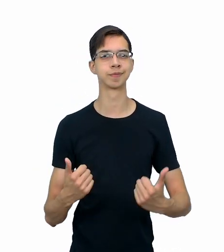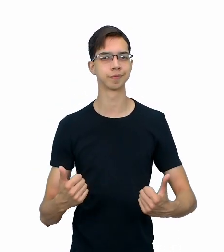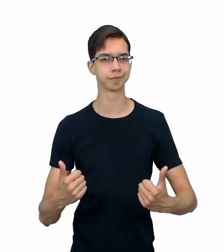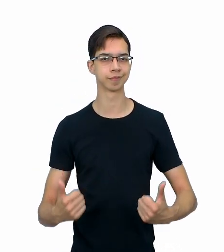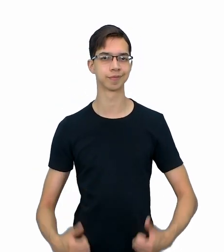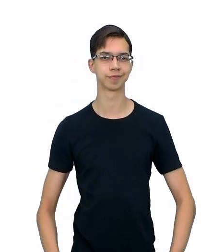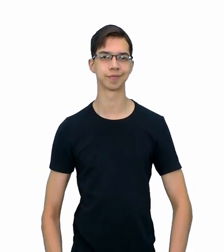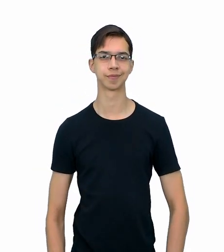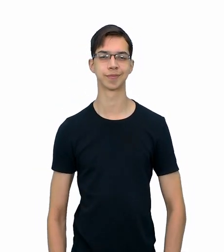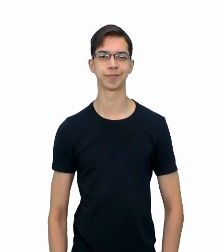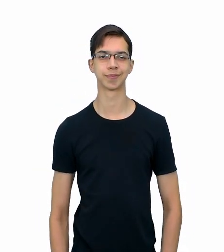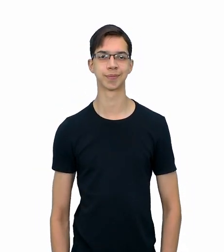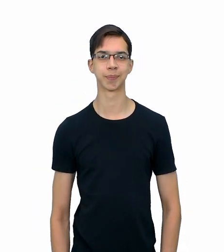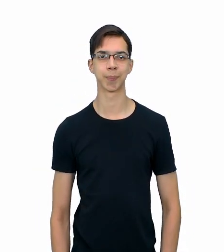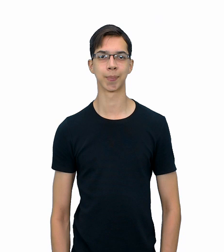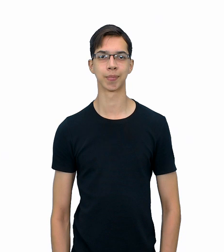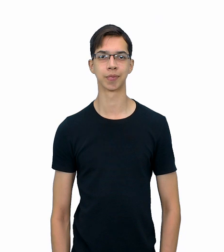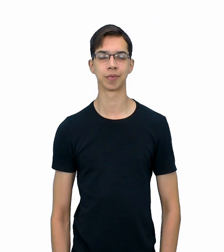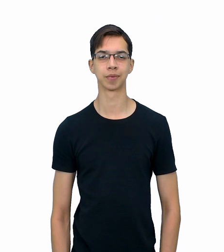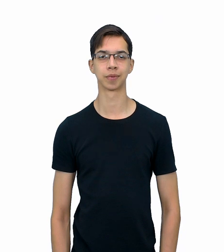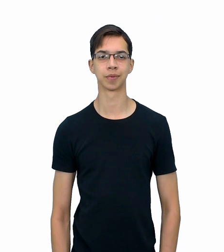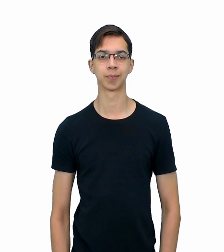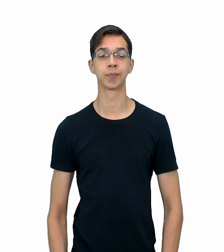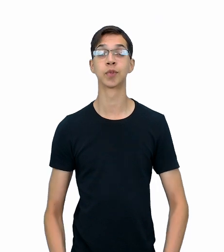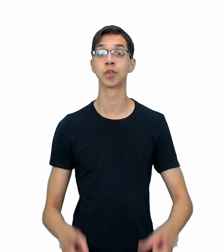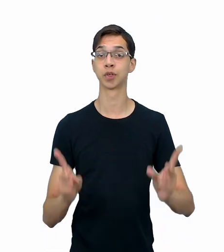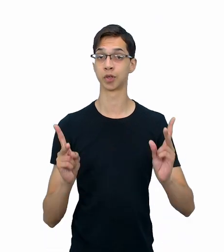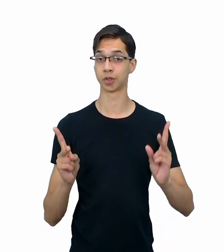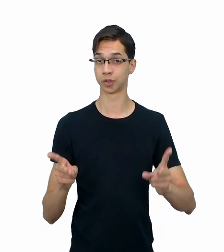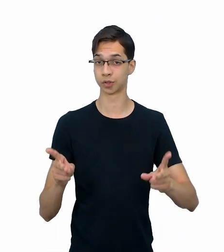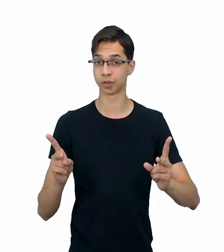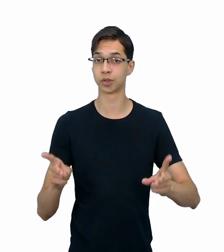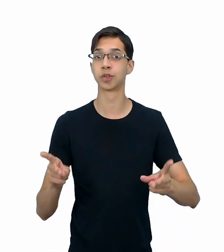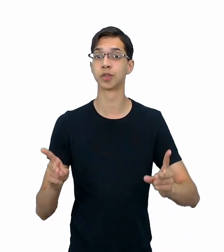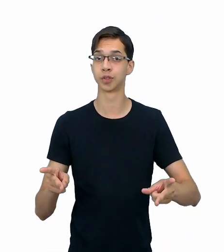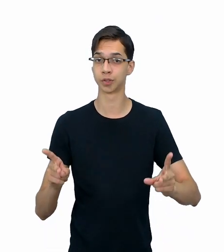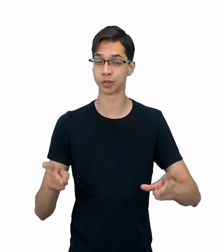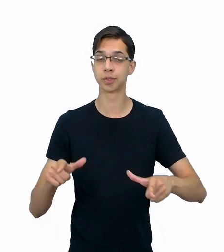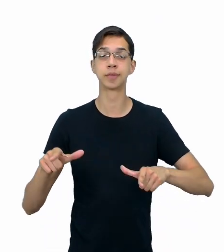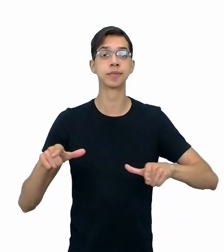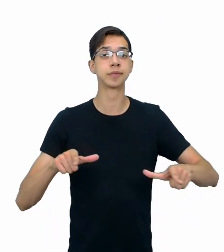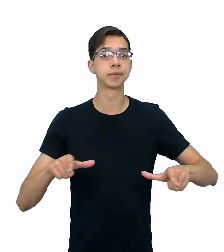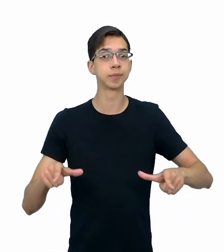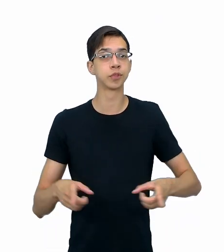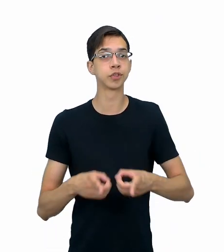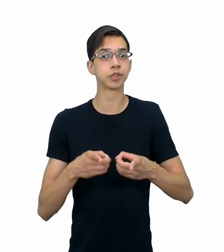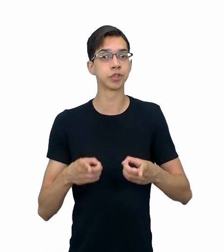olhadinha, continuando sobre o foco do trabalho na sequência didática 4,